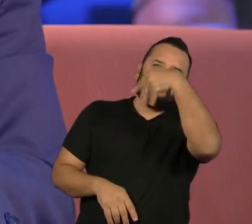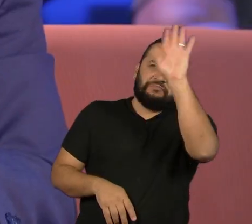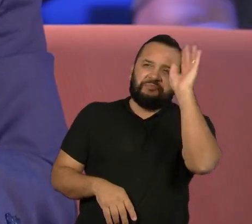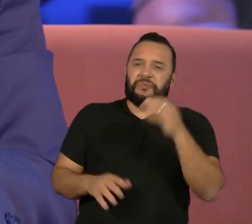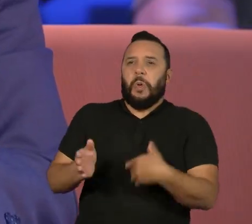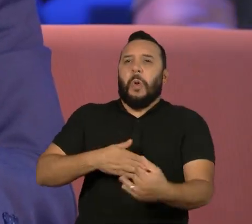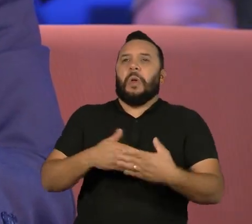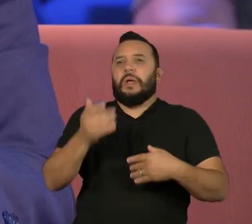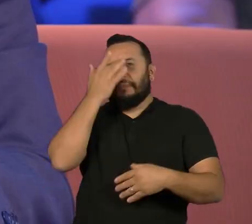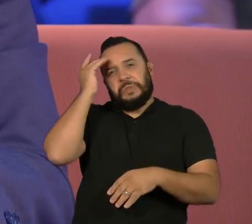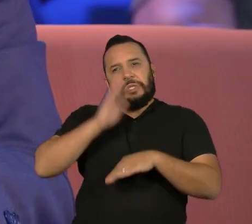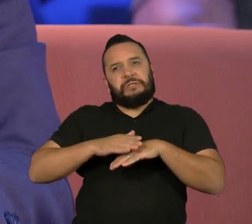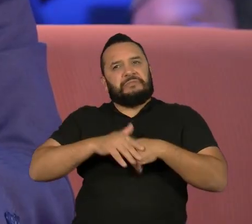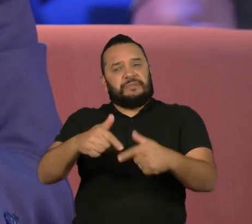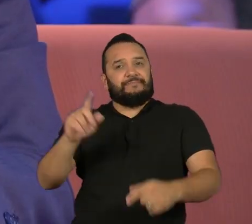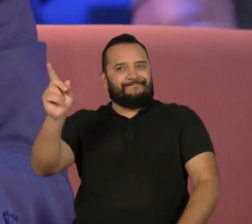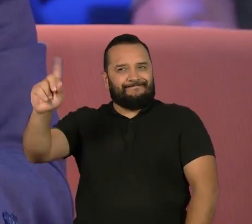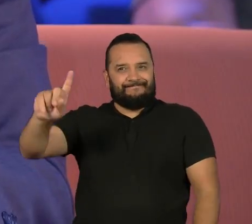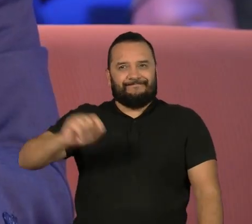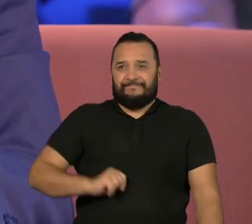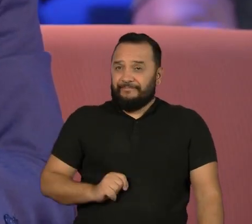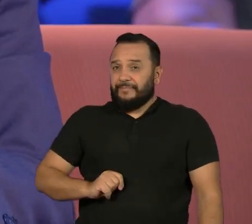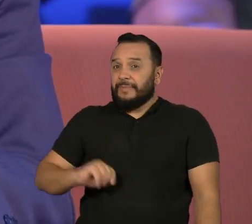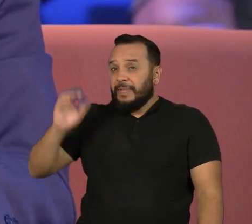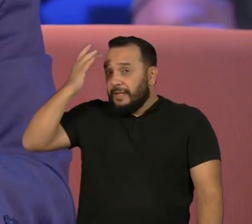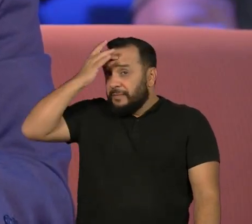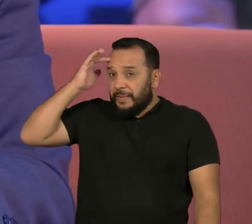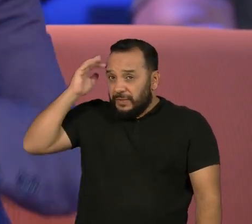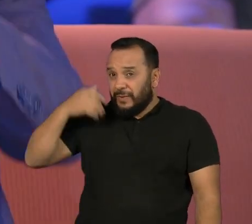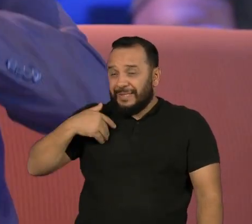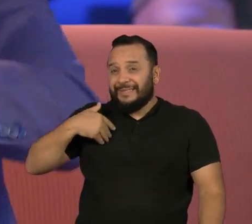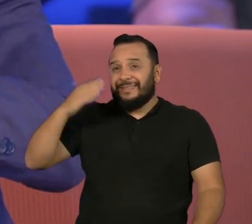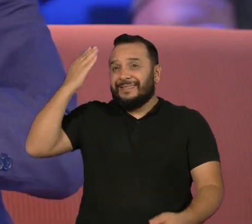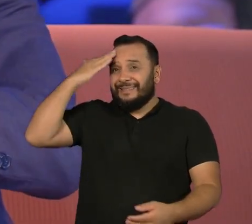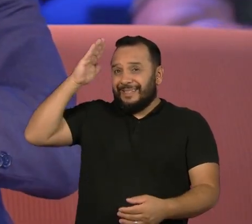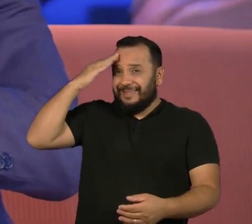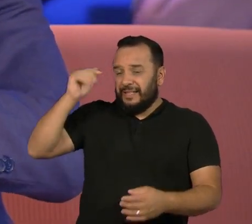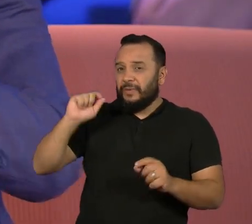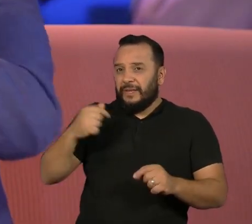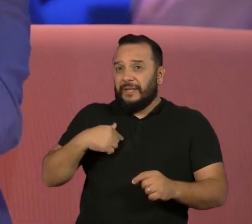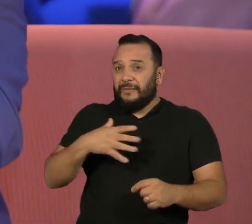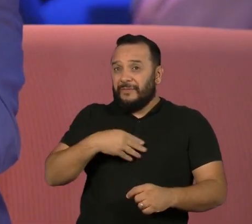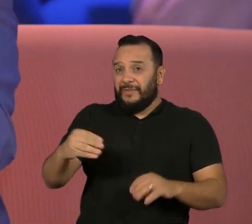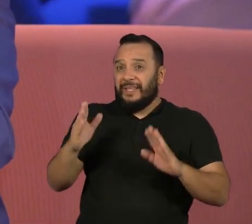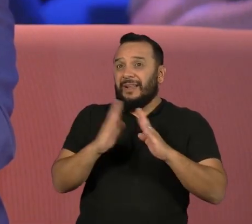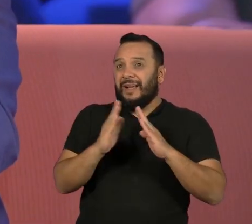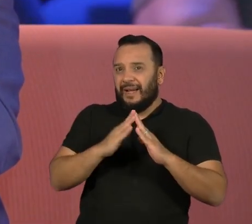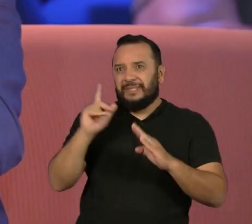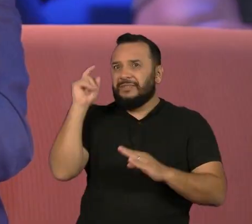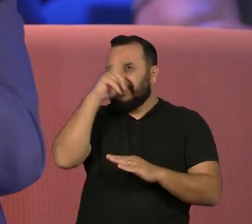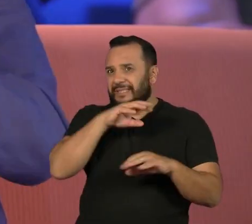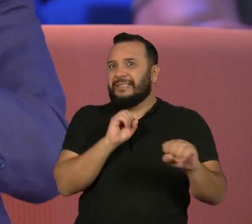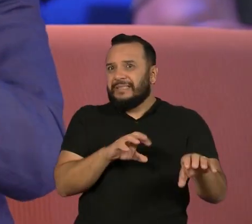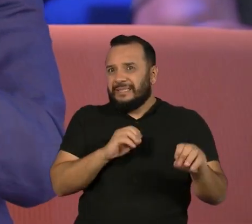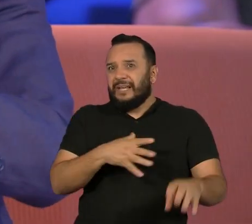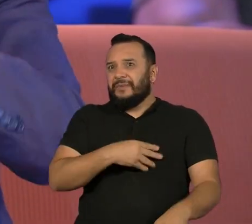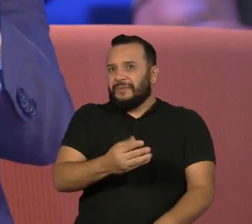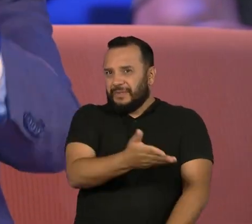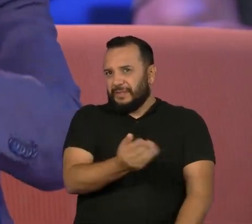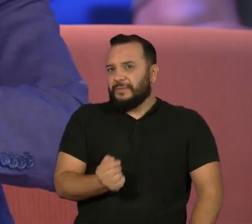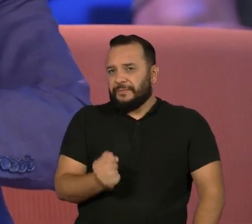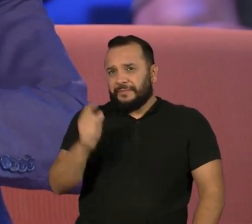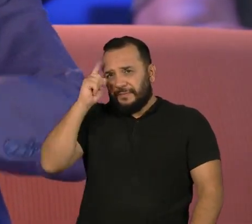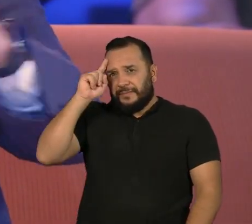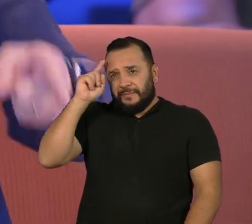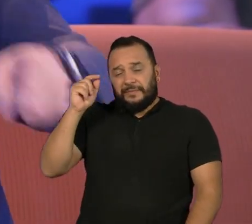pode fazer. Negativo. As pessoas compreenderam com seus filhos em casa o quão complexo é. Imagina lidar com